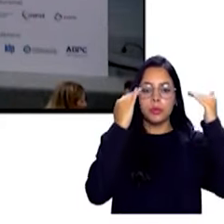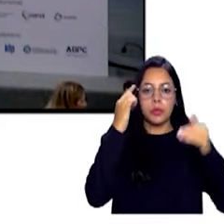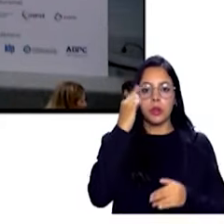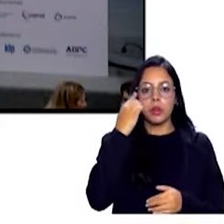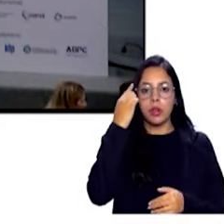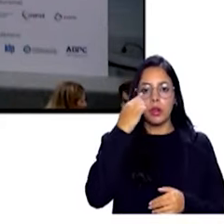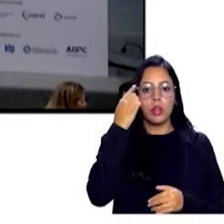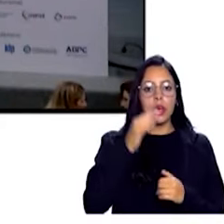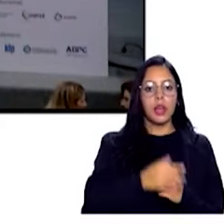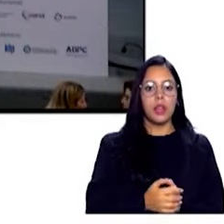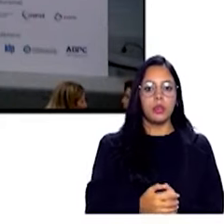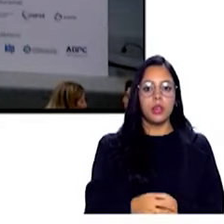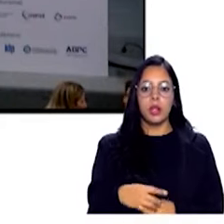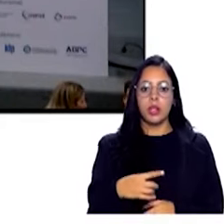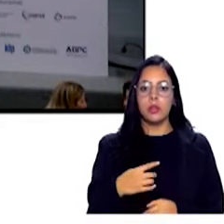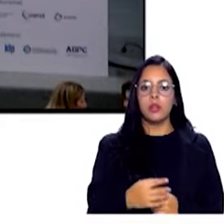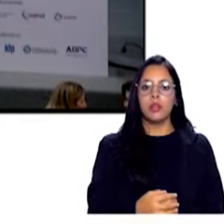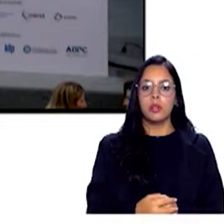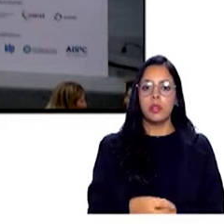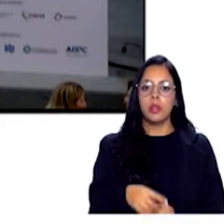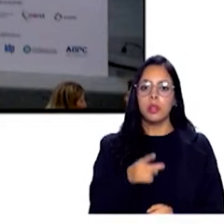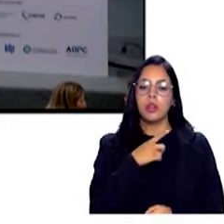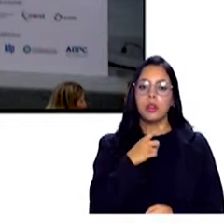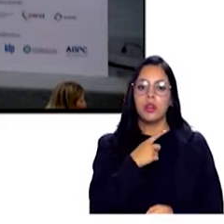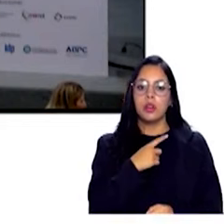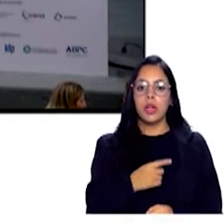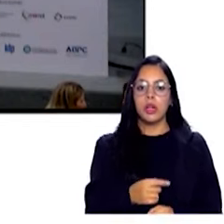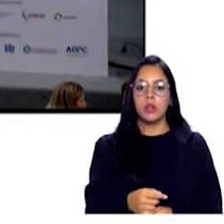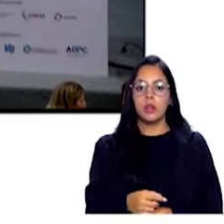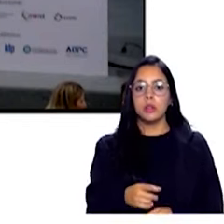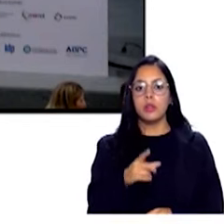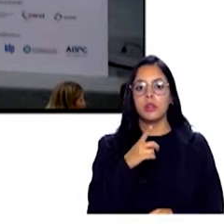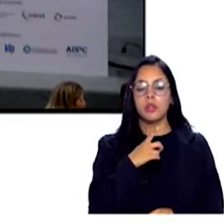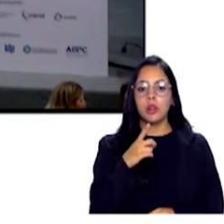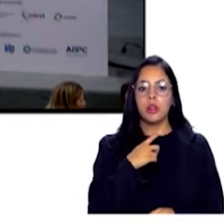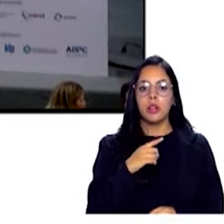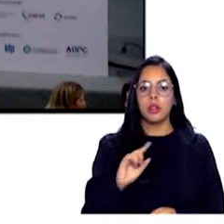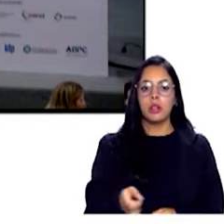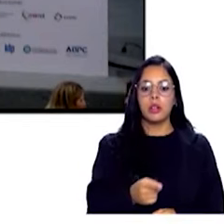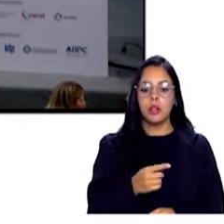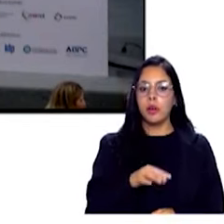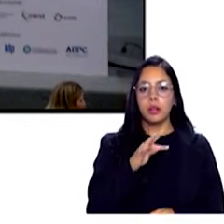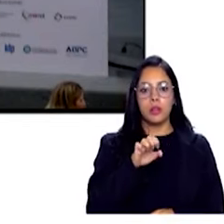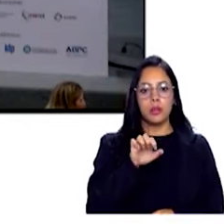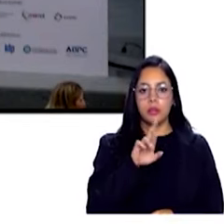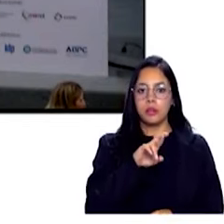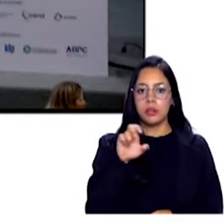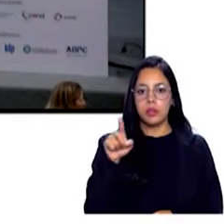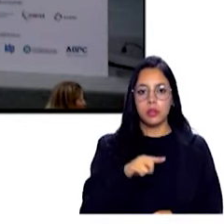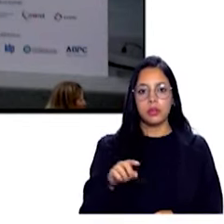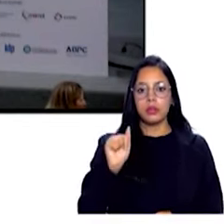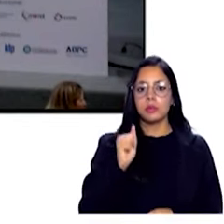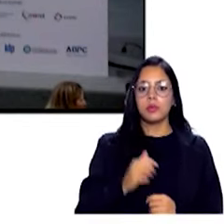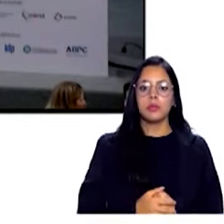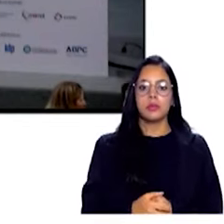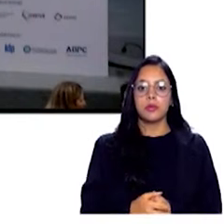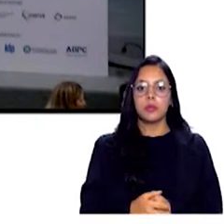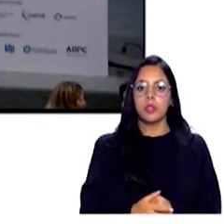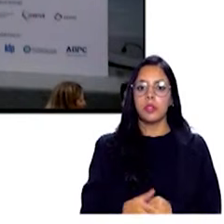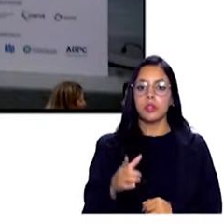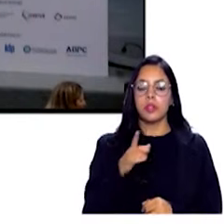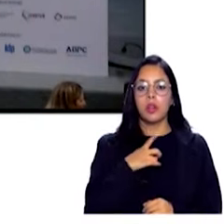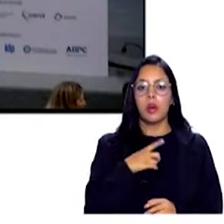virtualmente sua excelência aente professora dout Teresa rud dalvim que participará por videoconferência deste